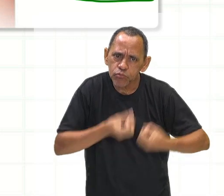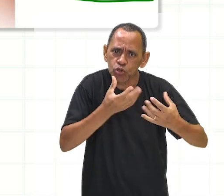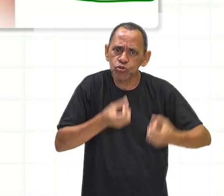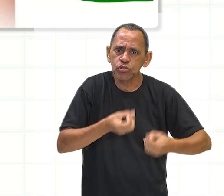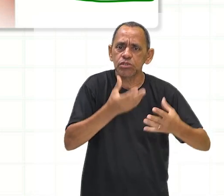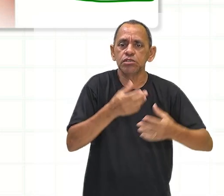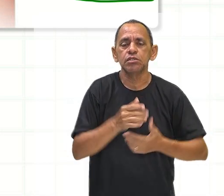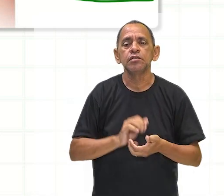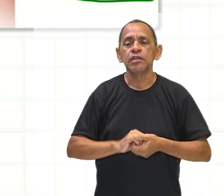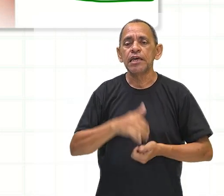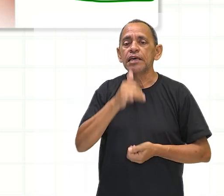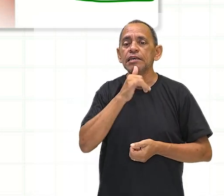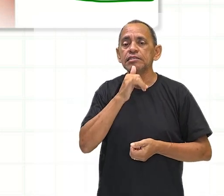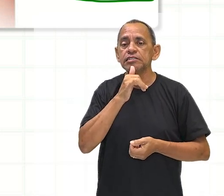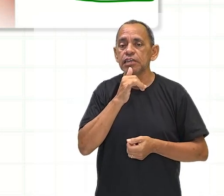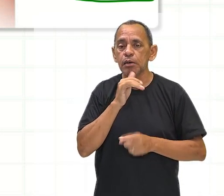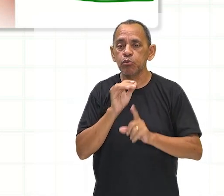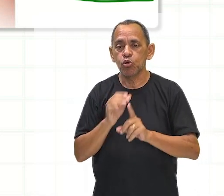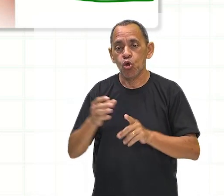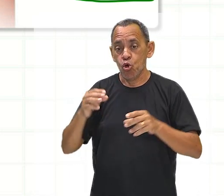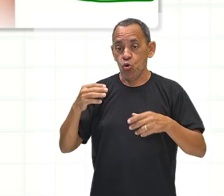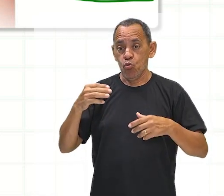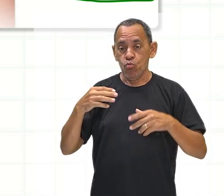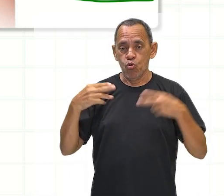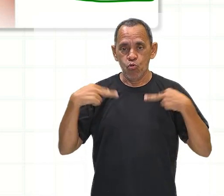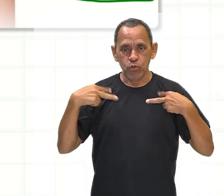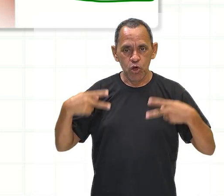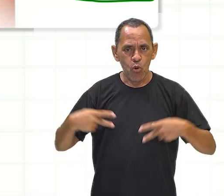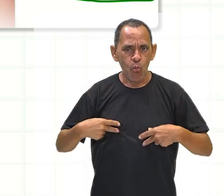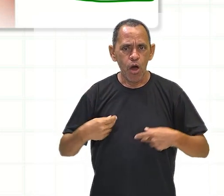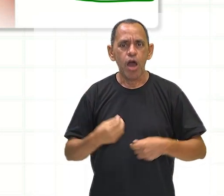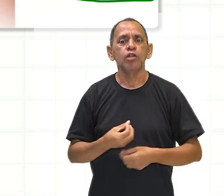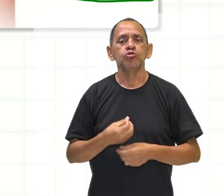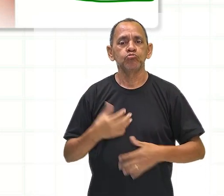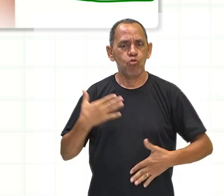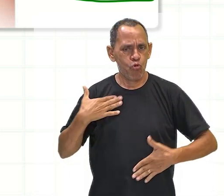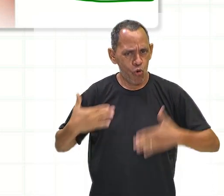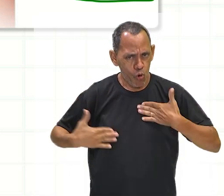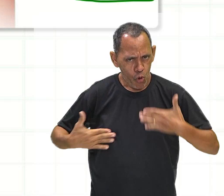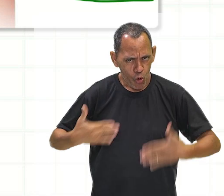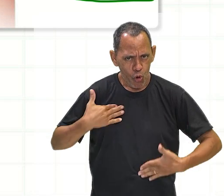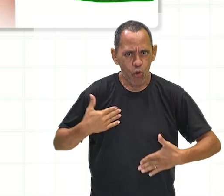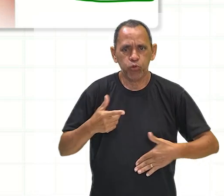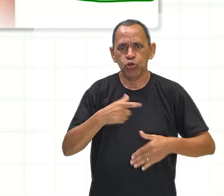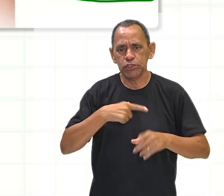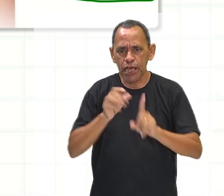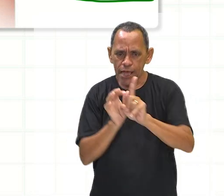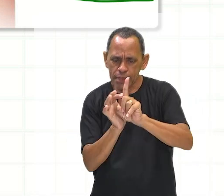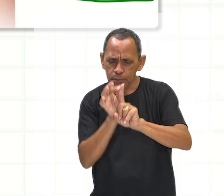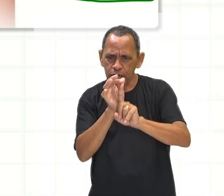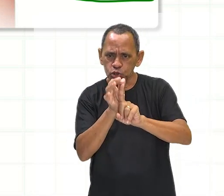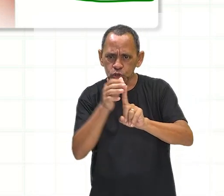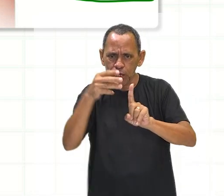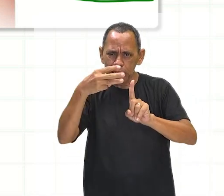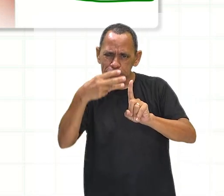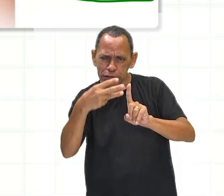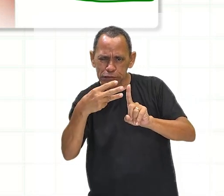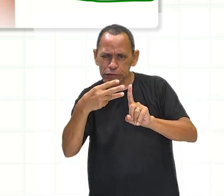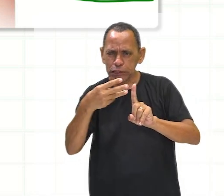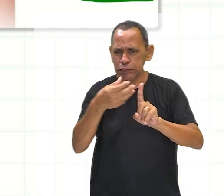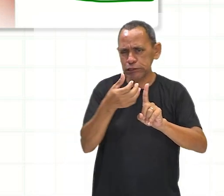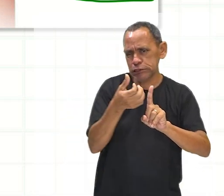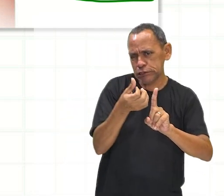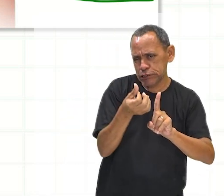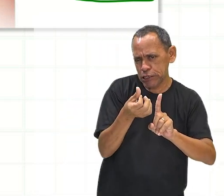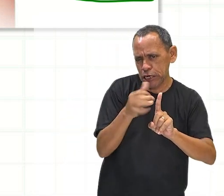graus Celsius abaixo do corpo, né? Então é por isso essa importância ali deles estarem posicionados fora do corpo,